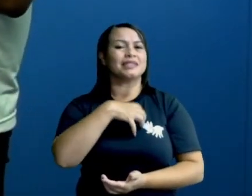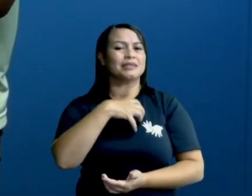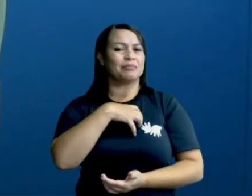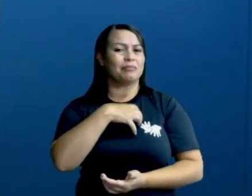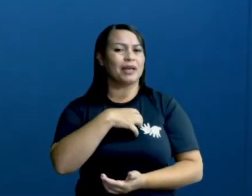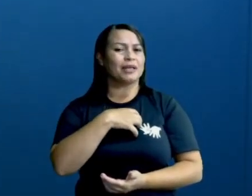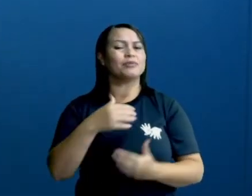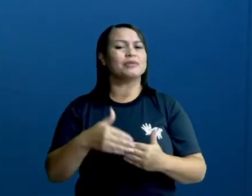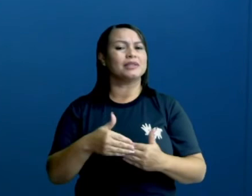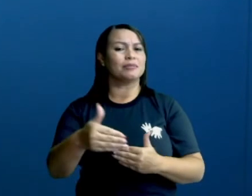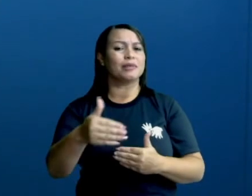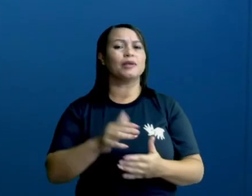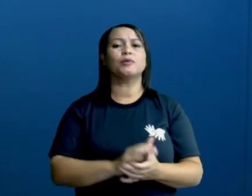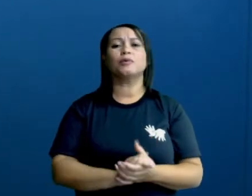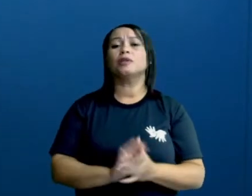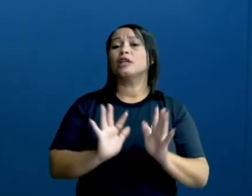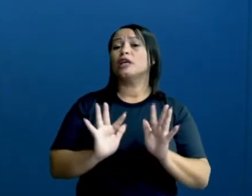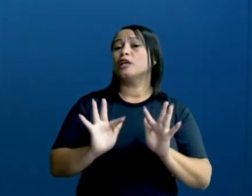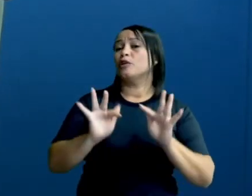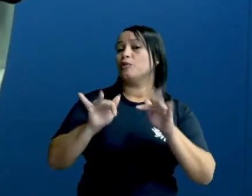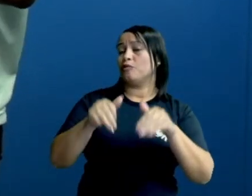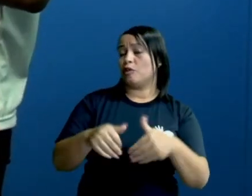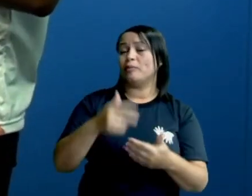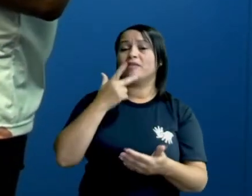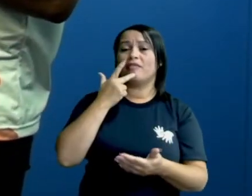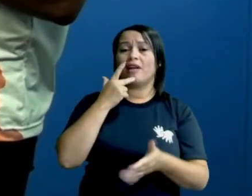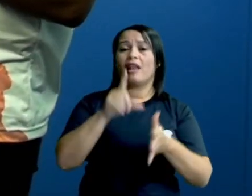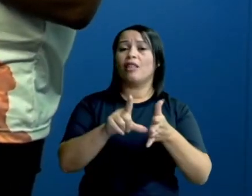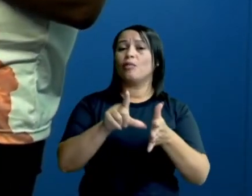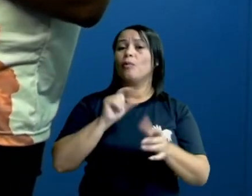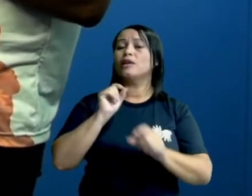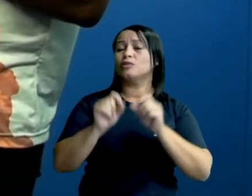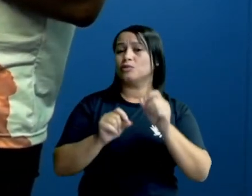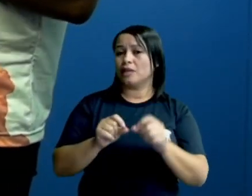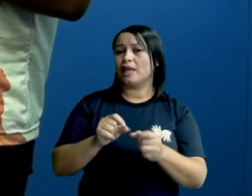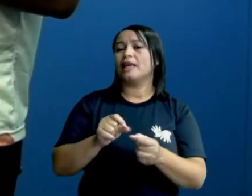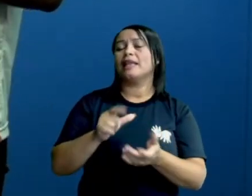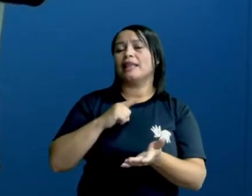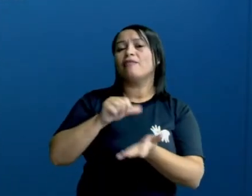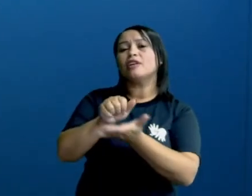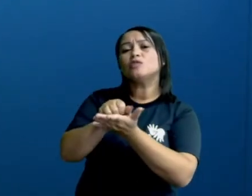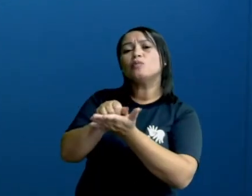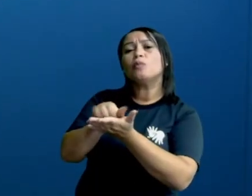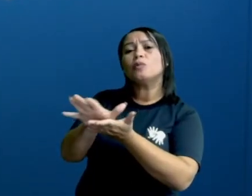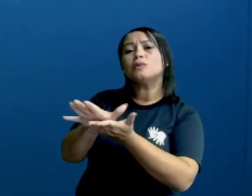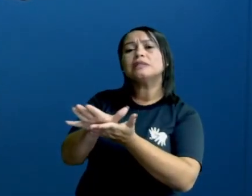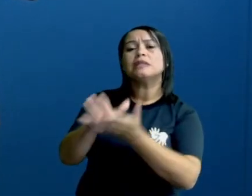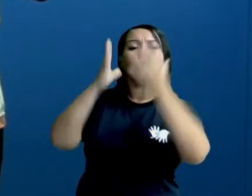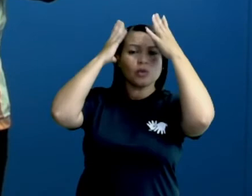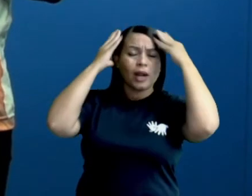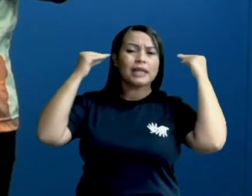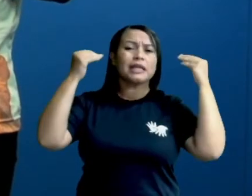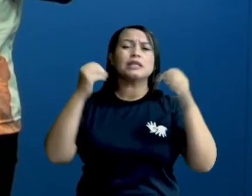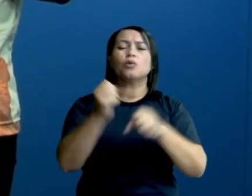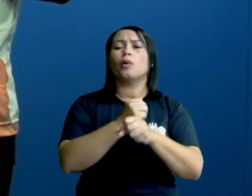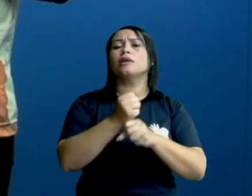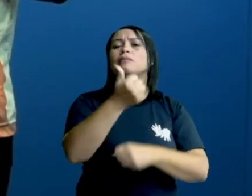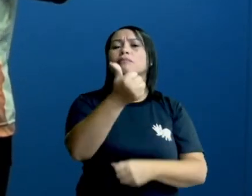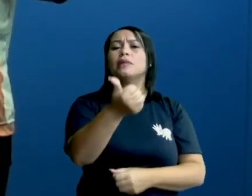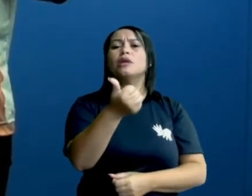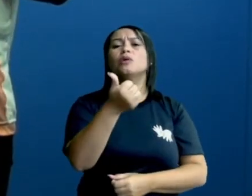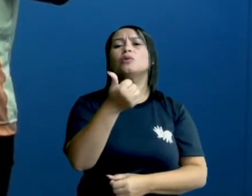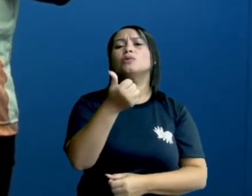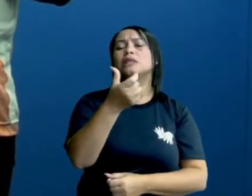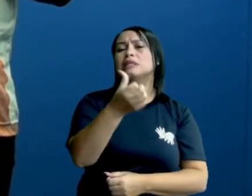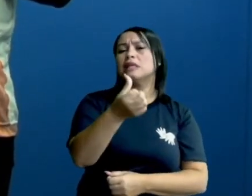nesse período. E o fim do processo, como eu estava dizendo para vocês, da expulsão dos holandeses, só vai ocorrer lá em